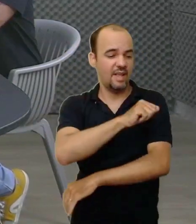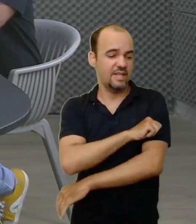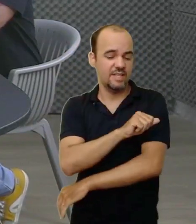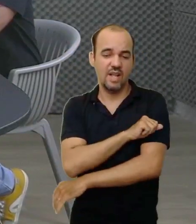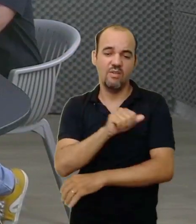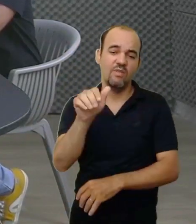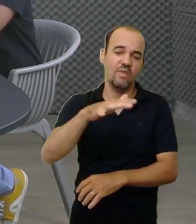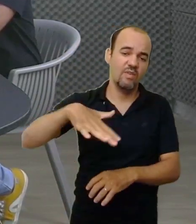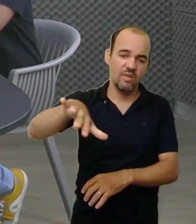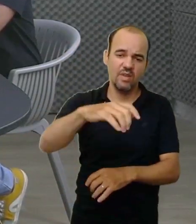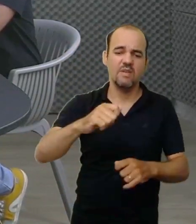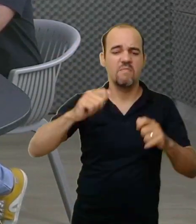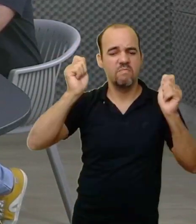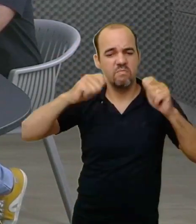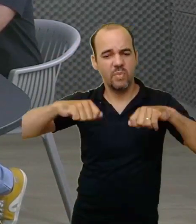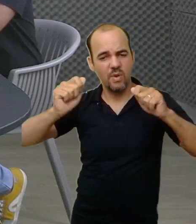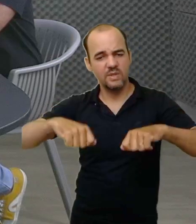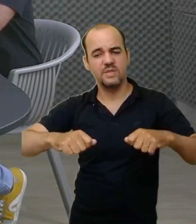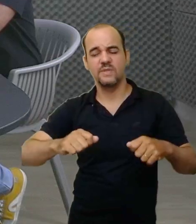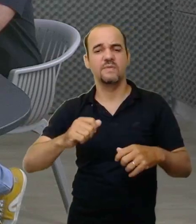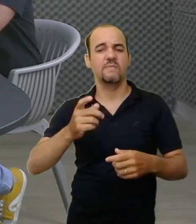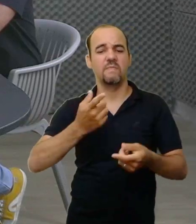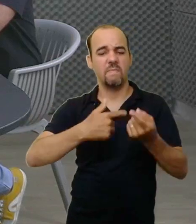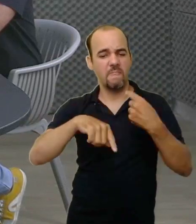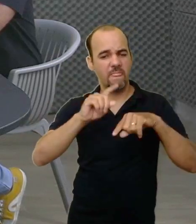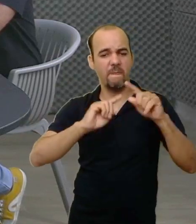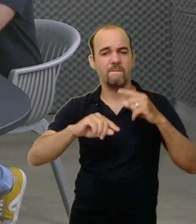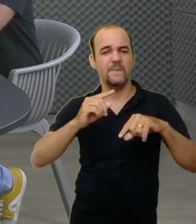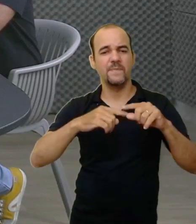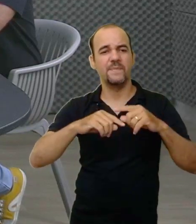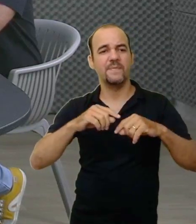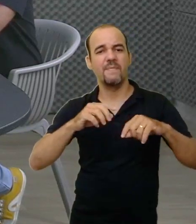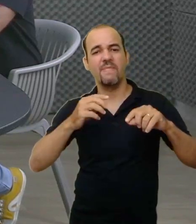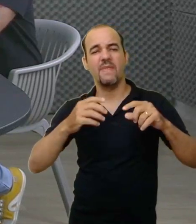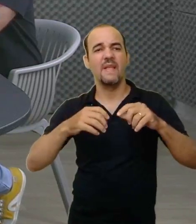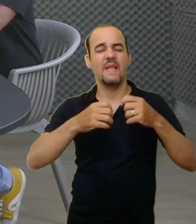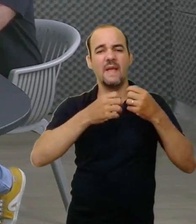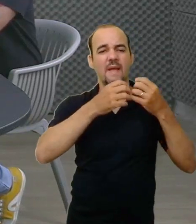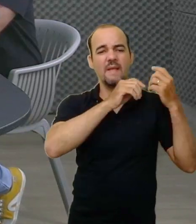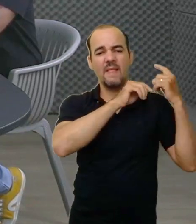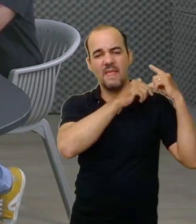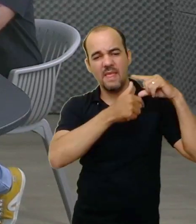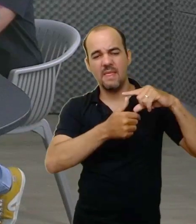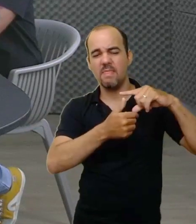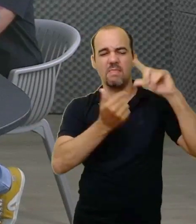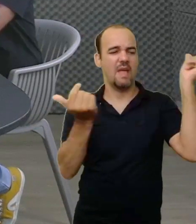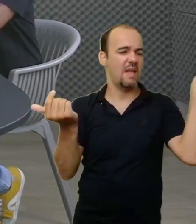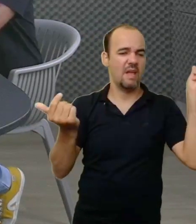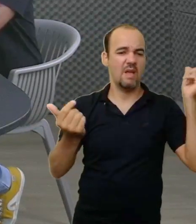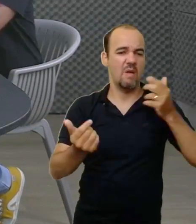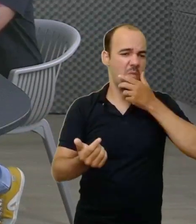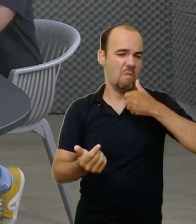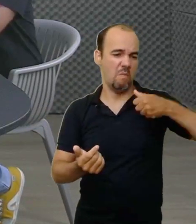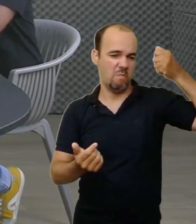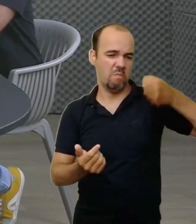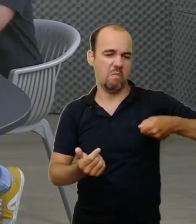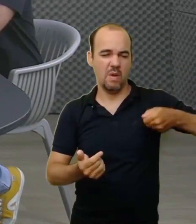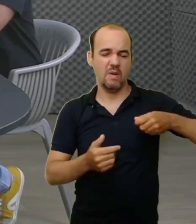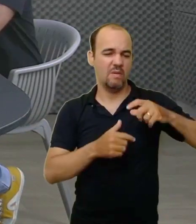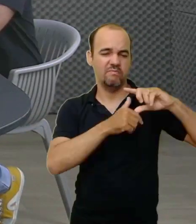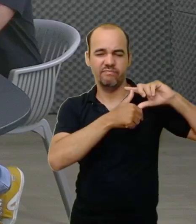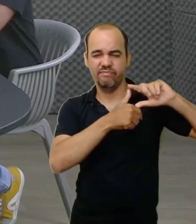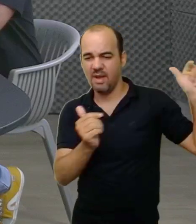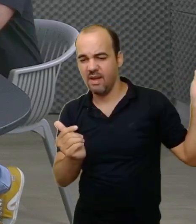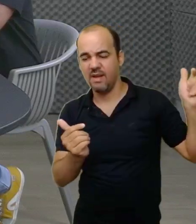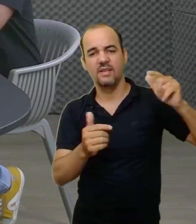garotas, que é possível sim, que a gente pode quebrar esse estigma do machismo e do patriarcado e a gente mostrar